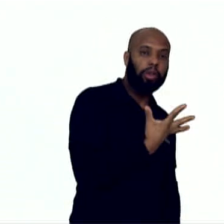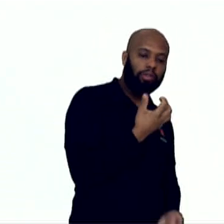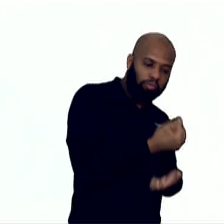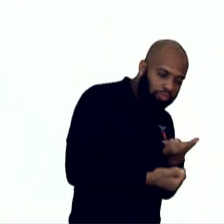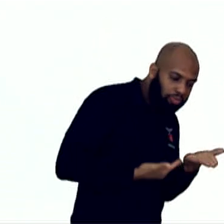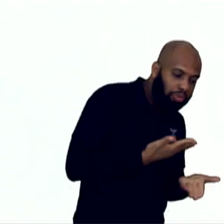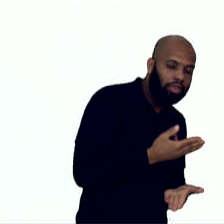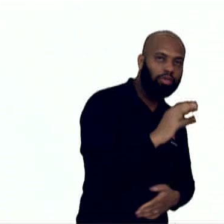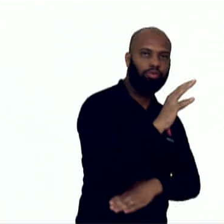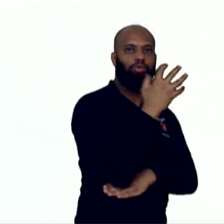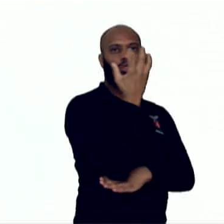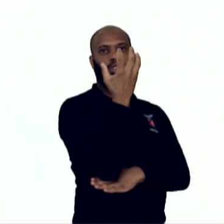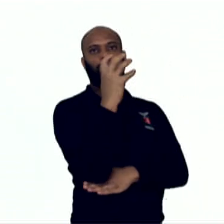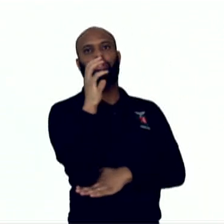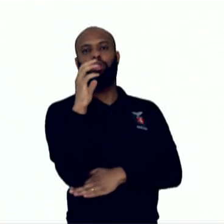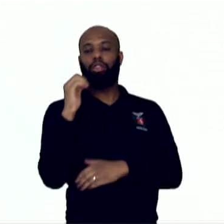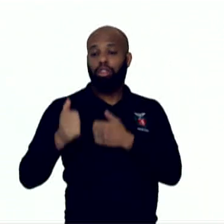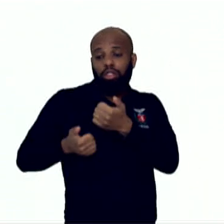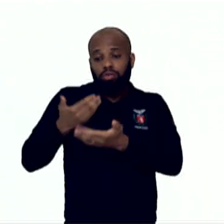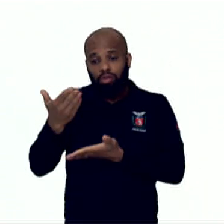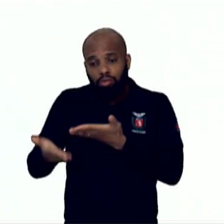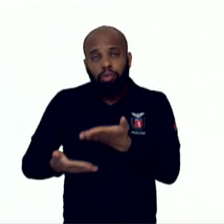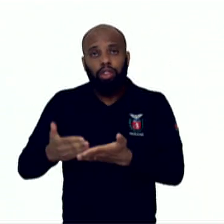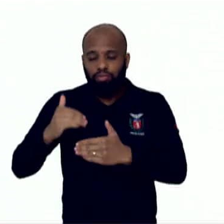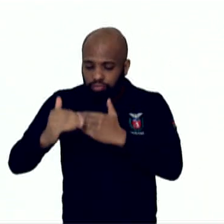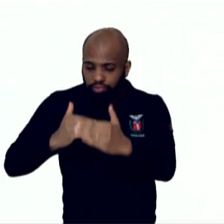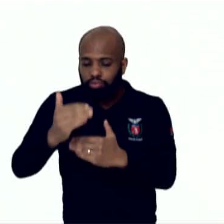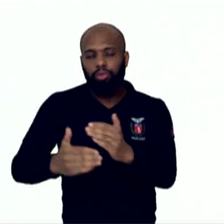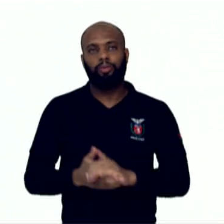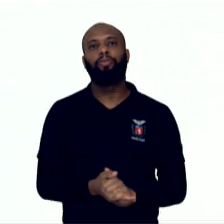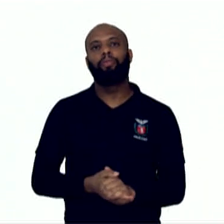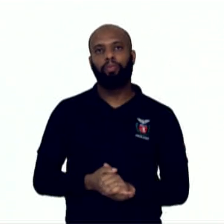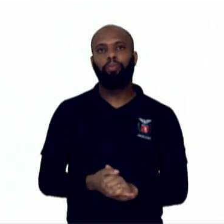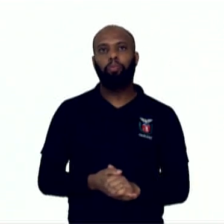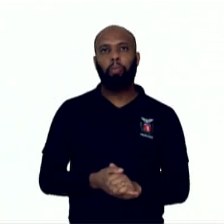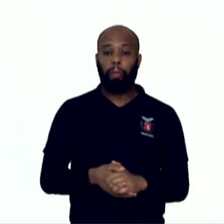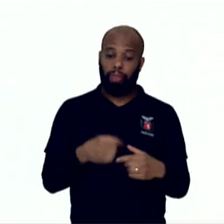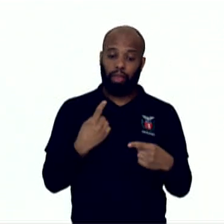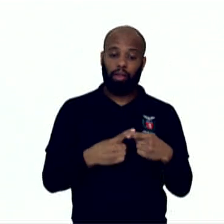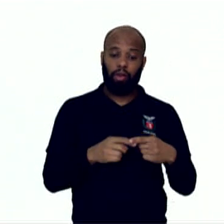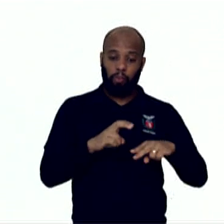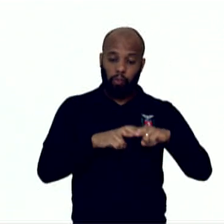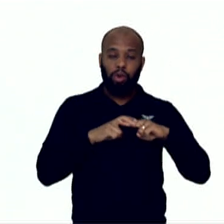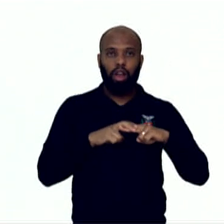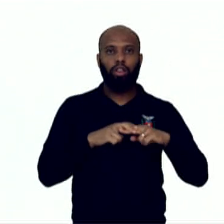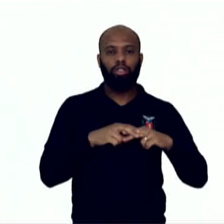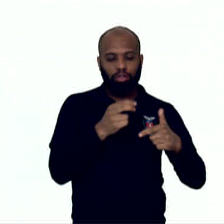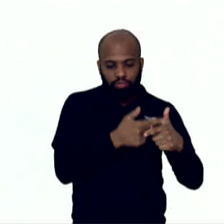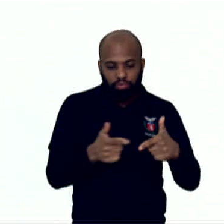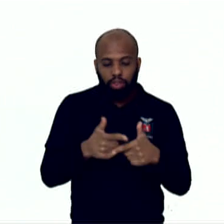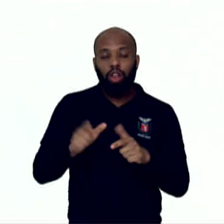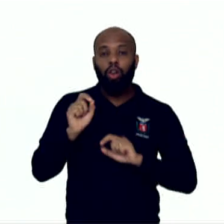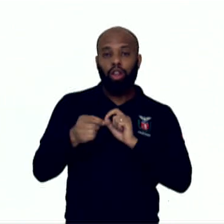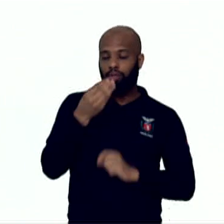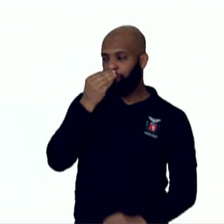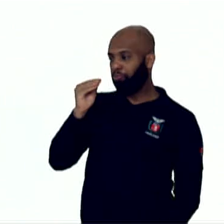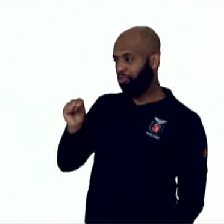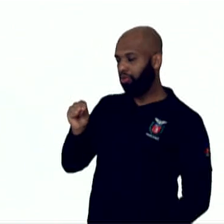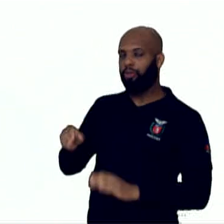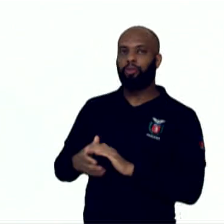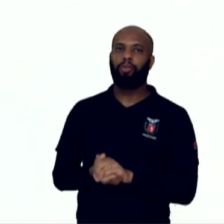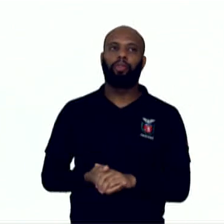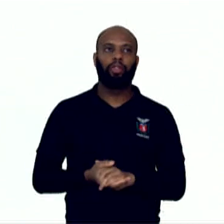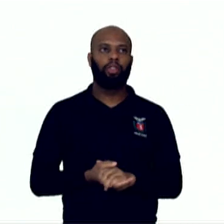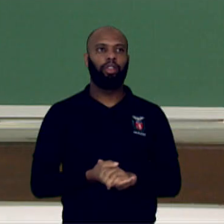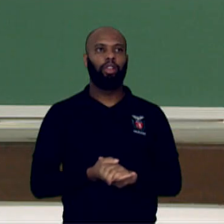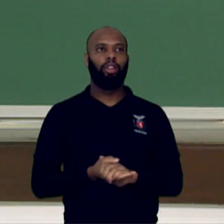a continuação das ações a partir do conflito, que é o desprezo do girassol, tá? E a